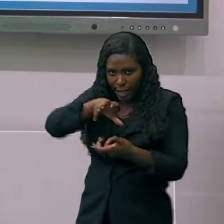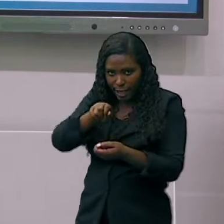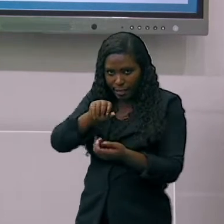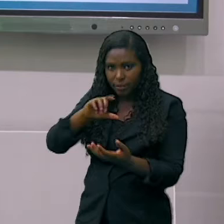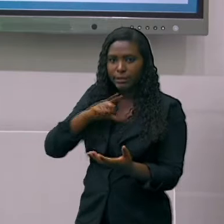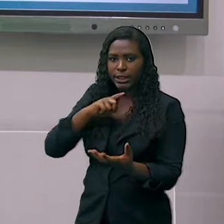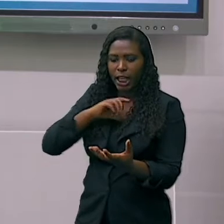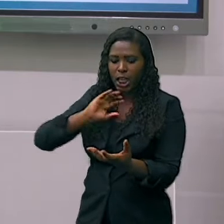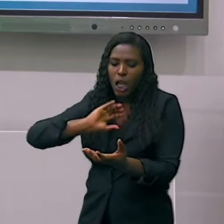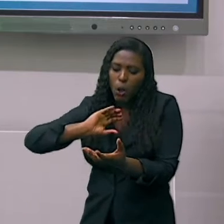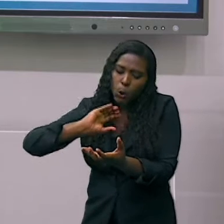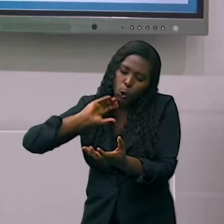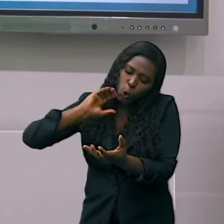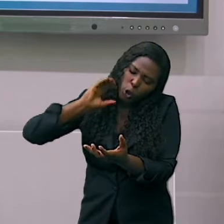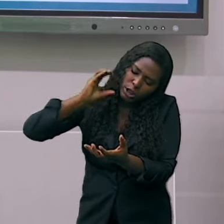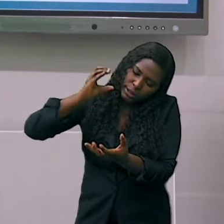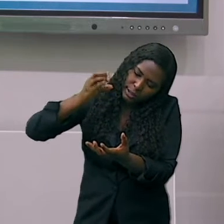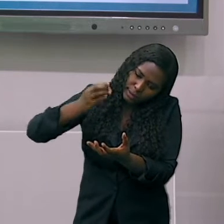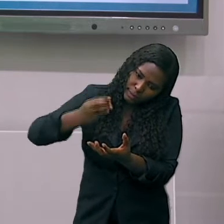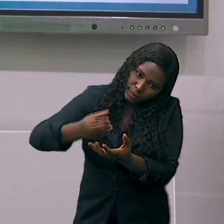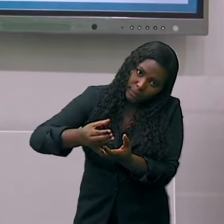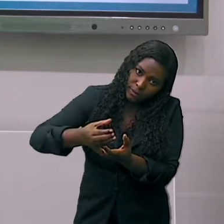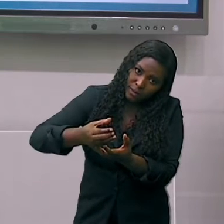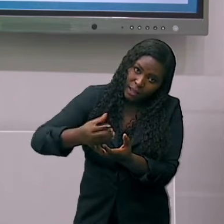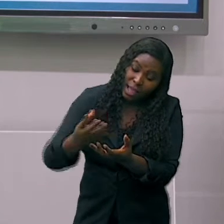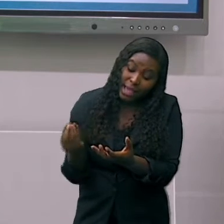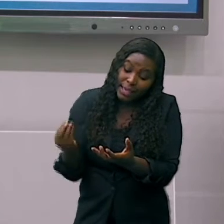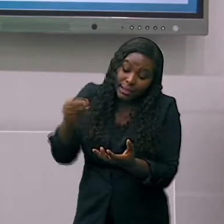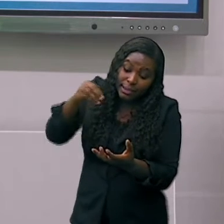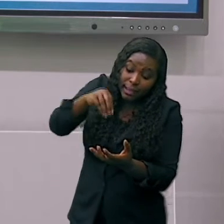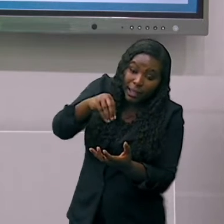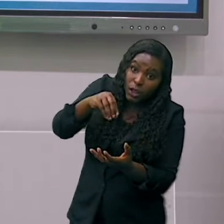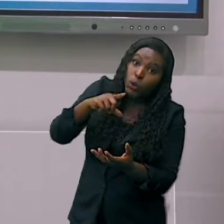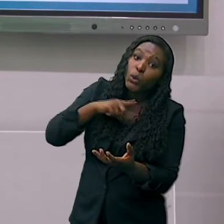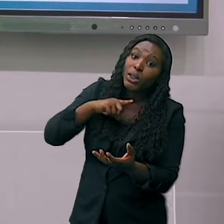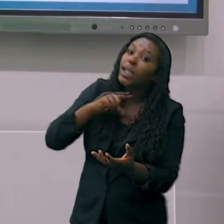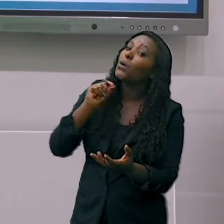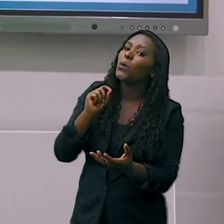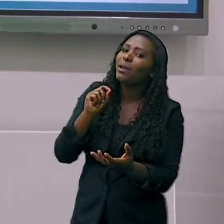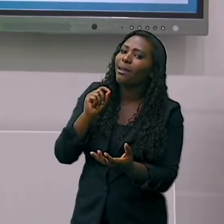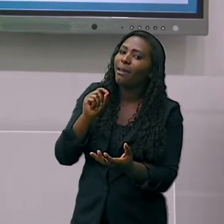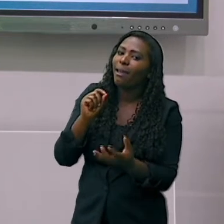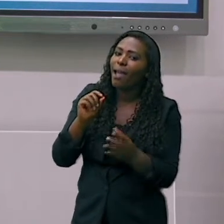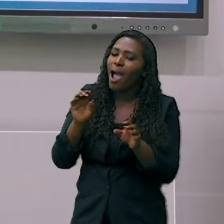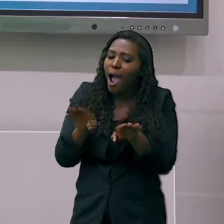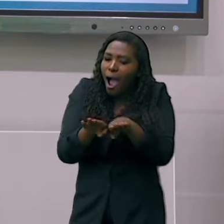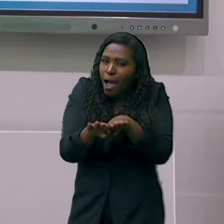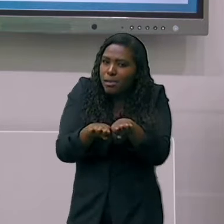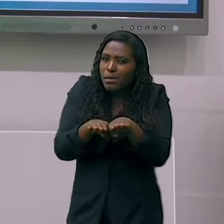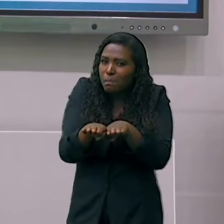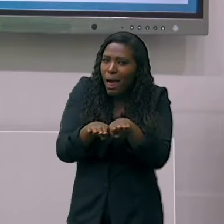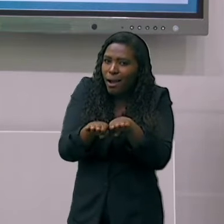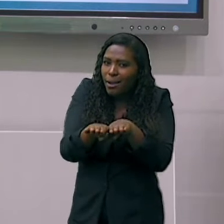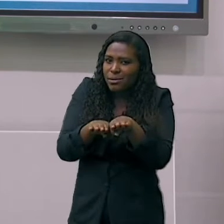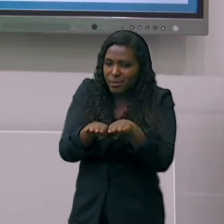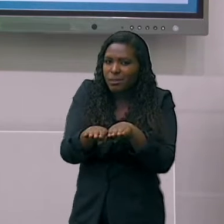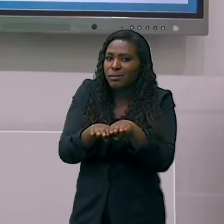é possível observar, a partir da formação do relevo submarino,